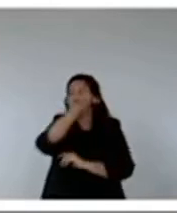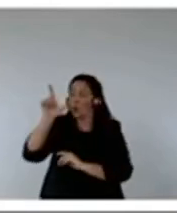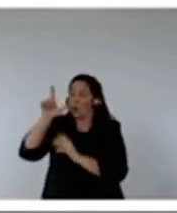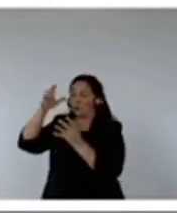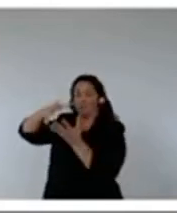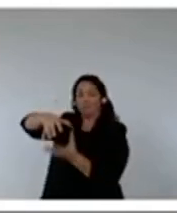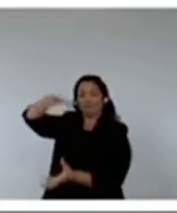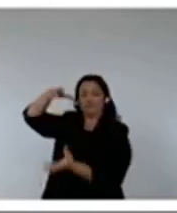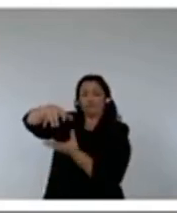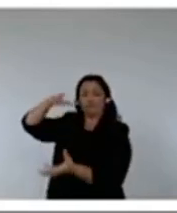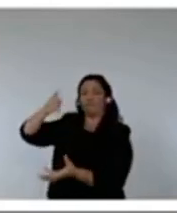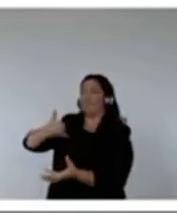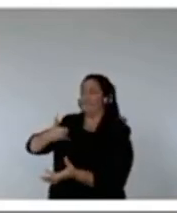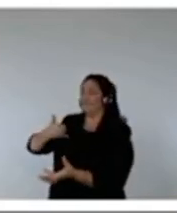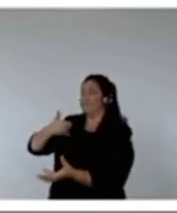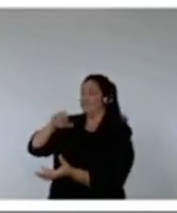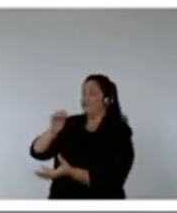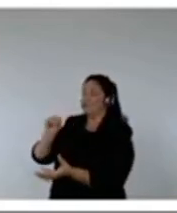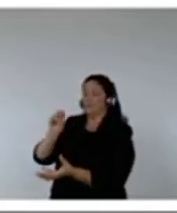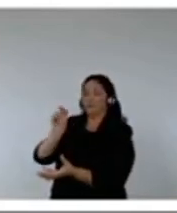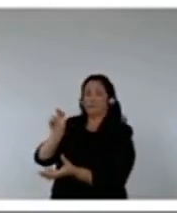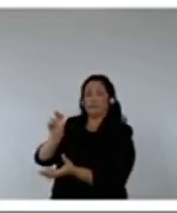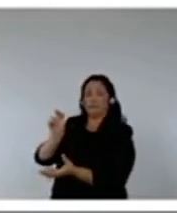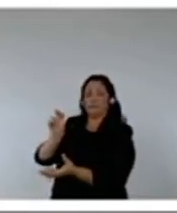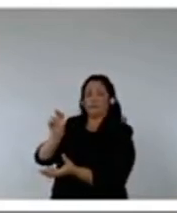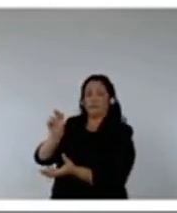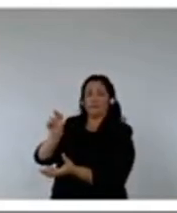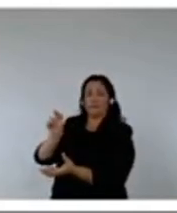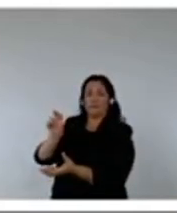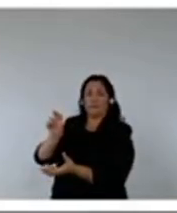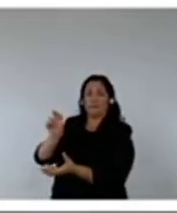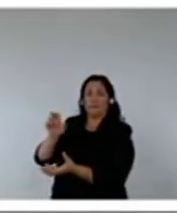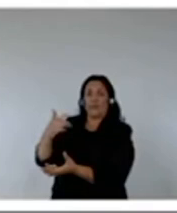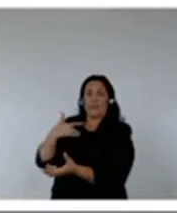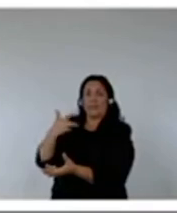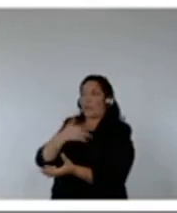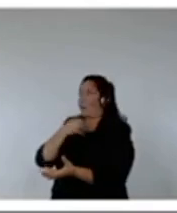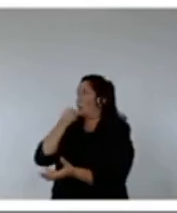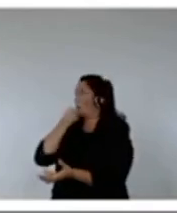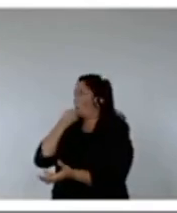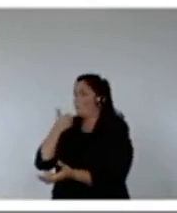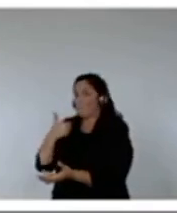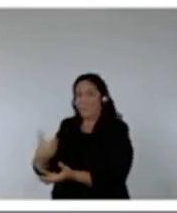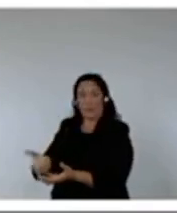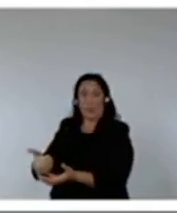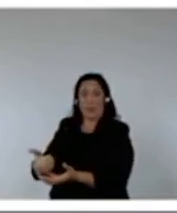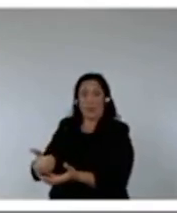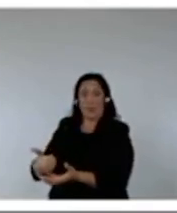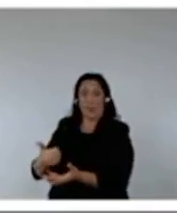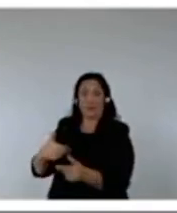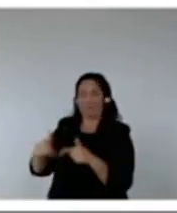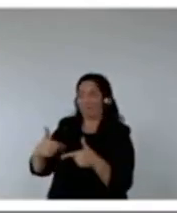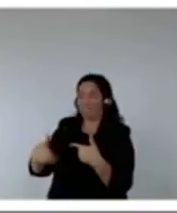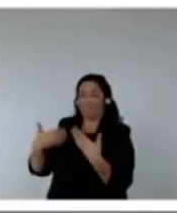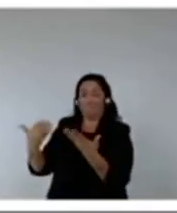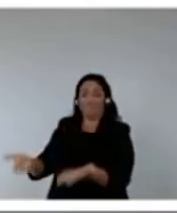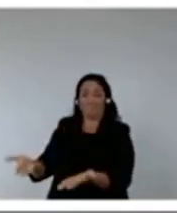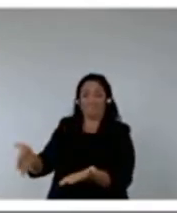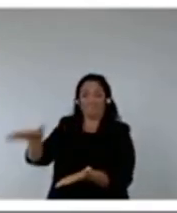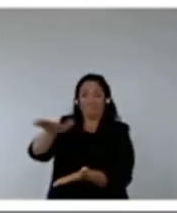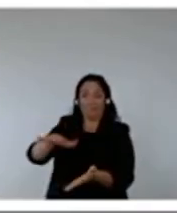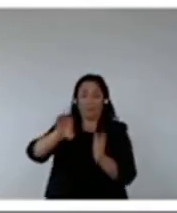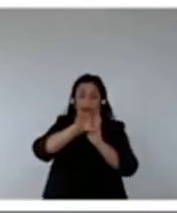de seus 85 anos, é um indivíduo altamente produtivo, com uma funcionalidade boa. Então, esse conceito